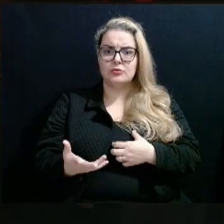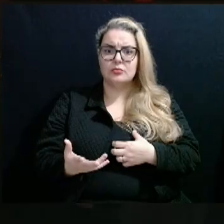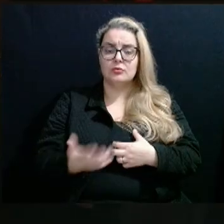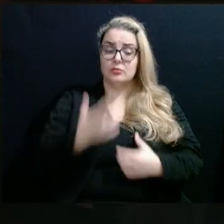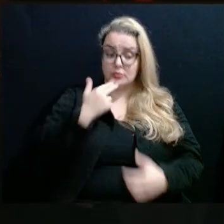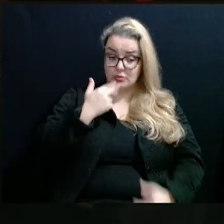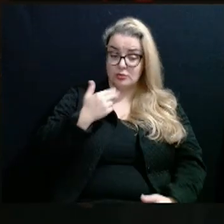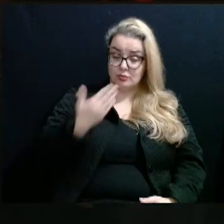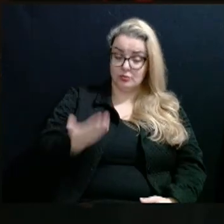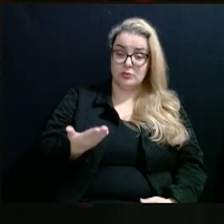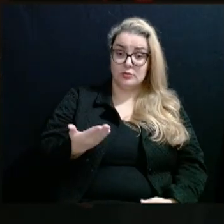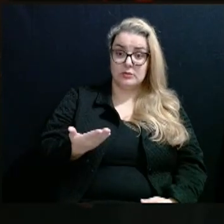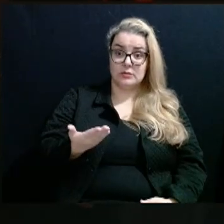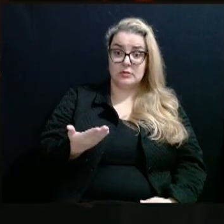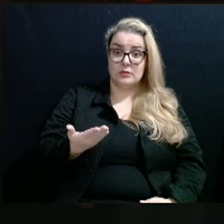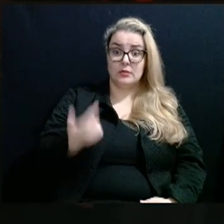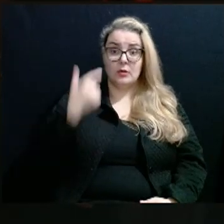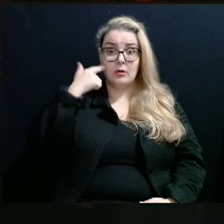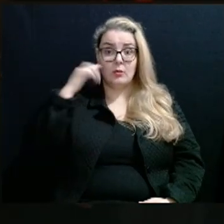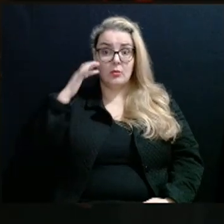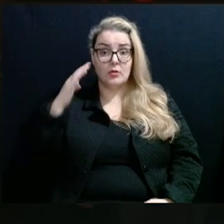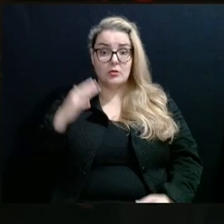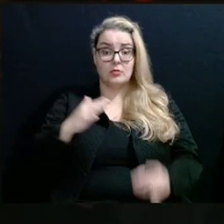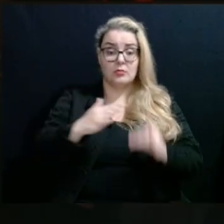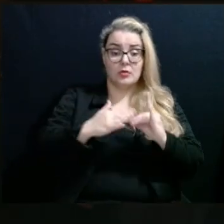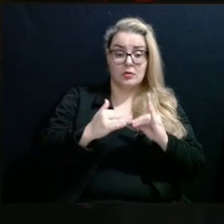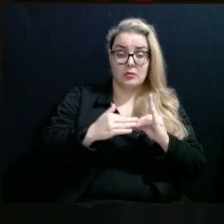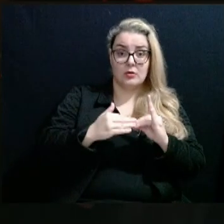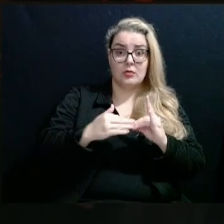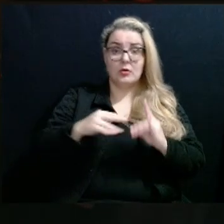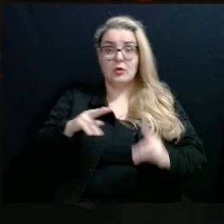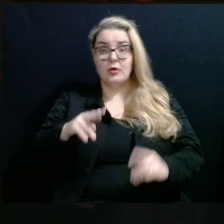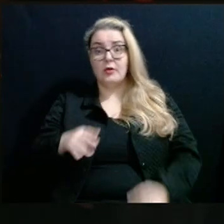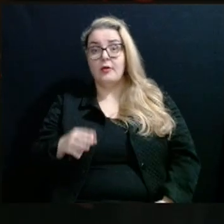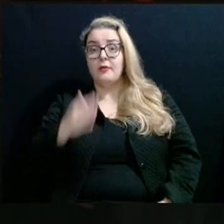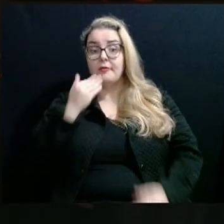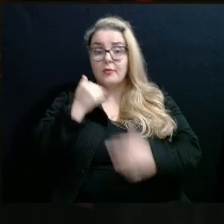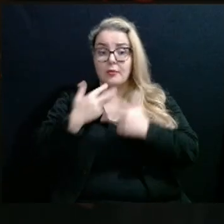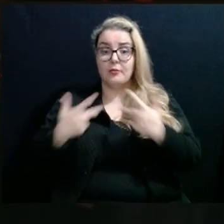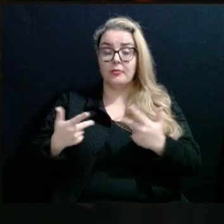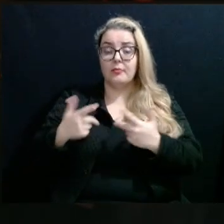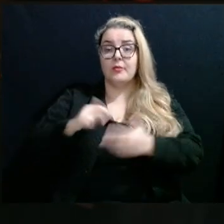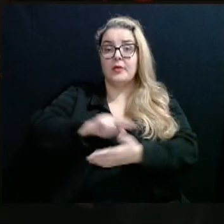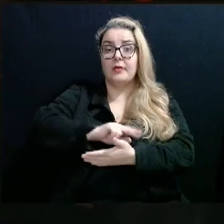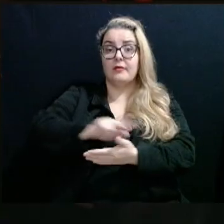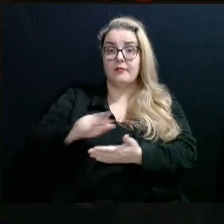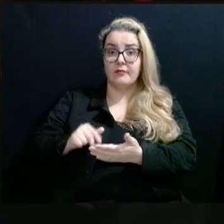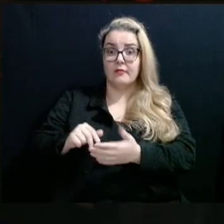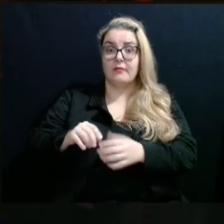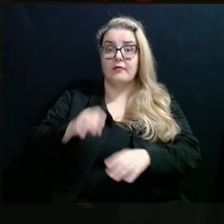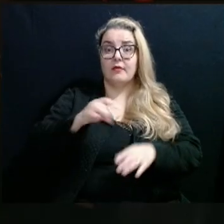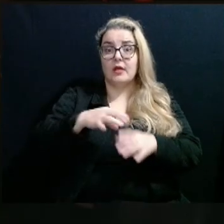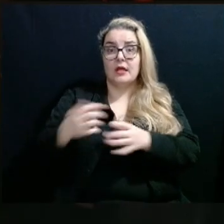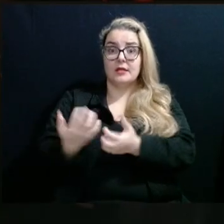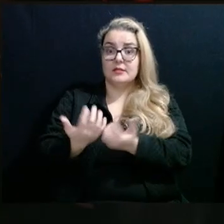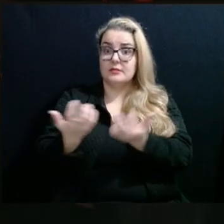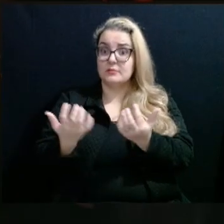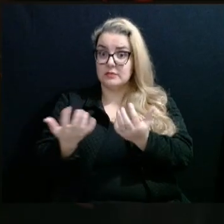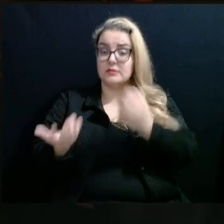já pensou em ser vegano, ser vegetariano? Você conseguiu se adaptar? Como é que tem sido a sua rotina? Tem